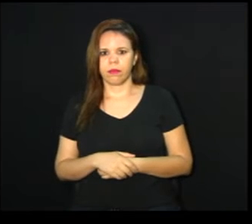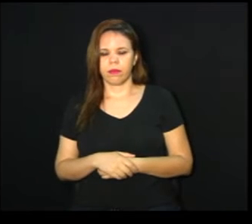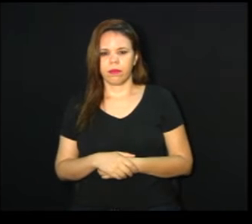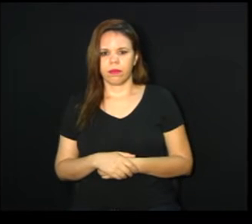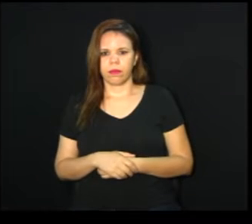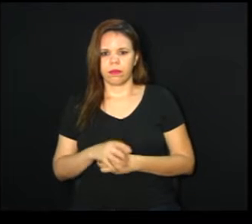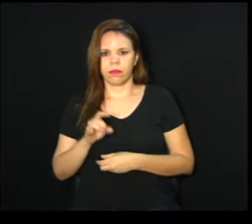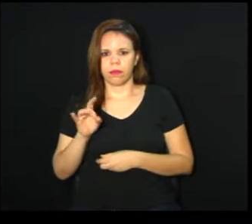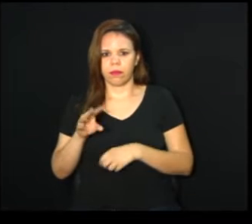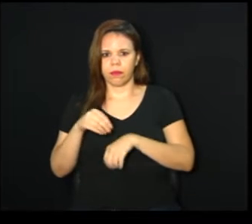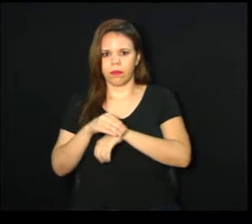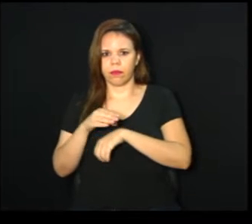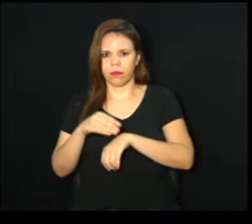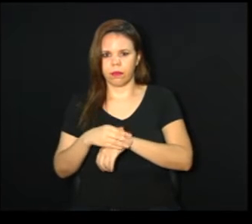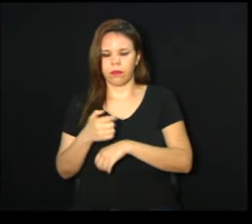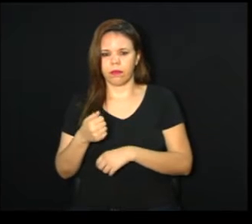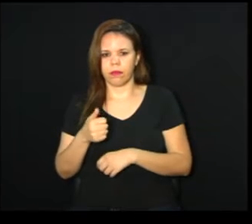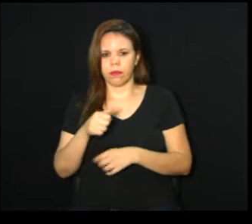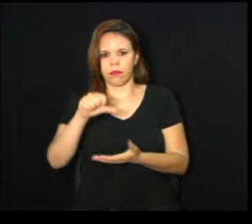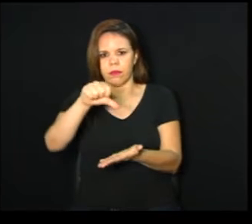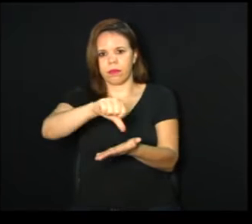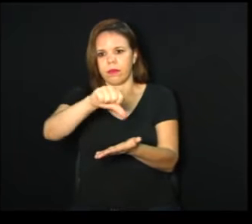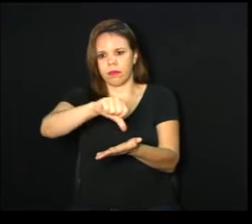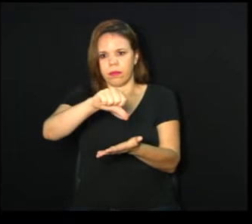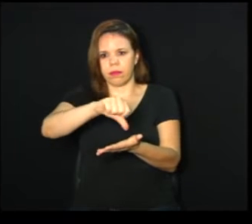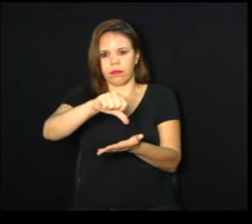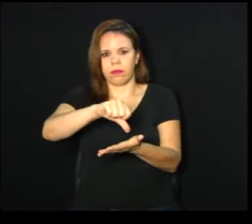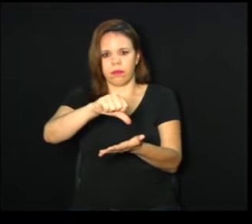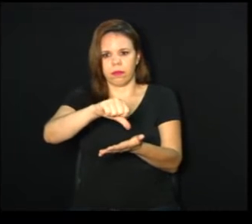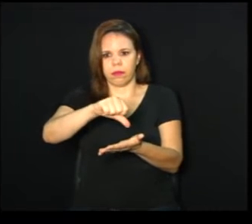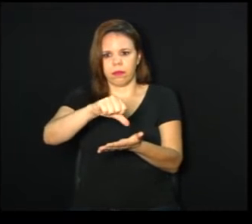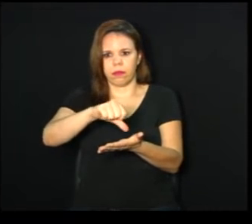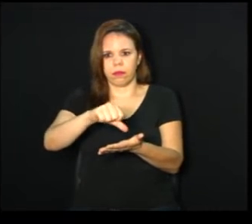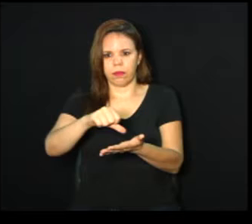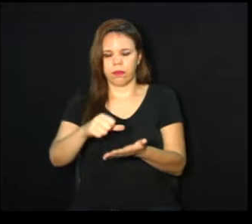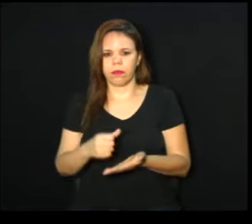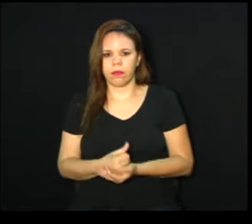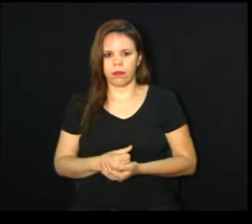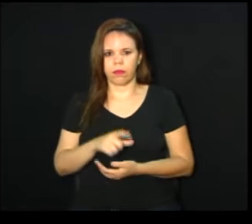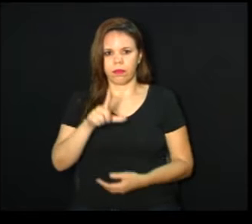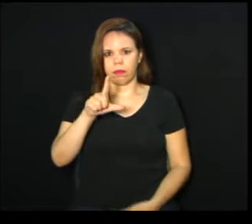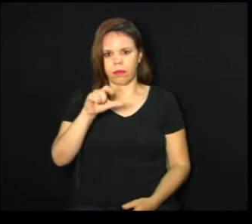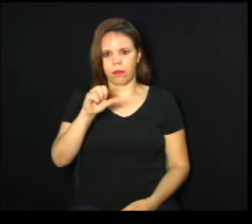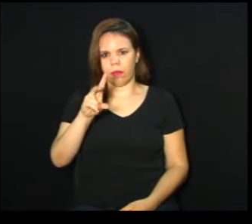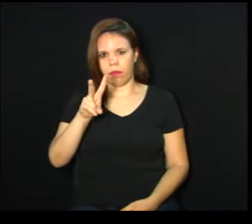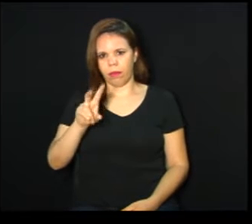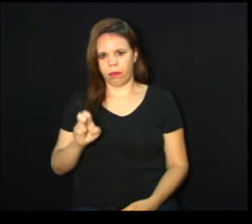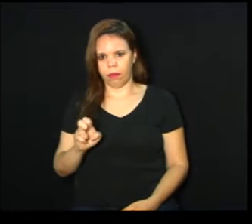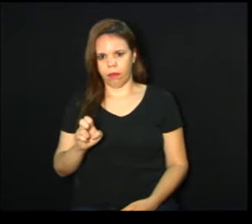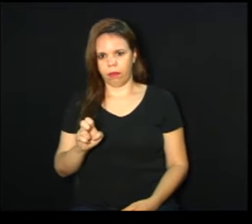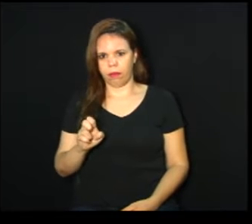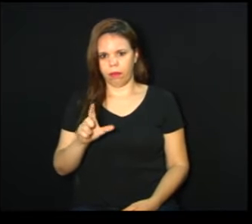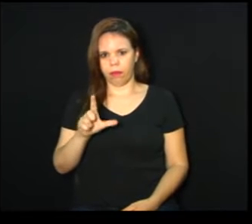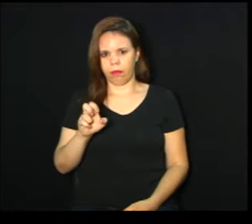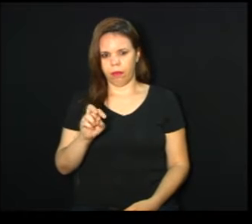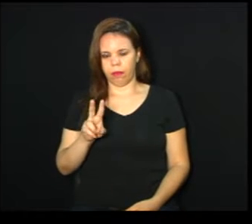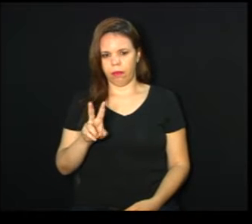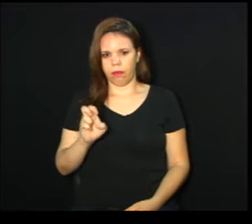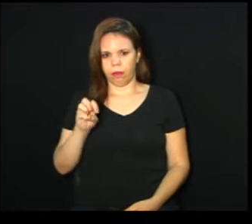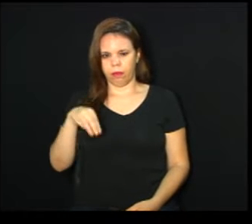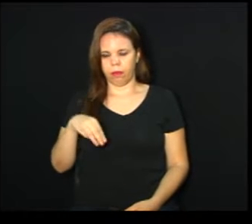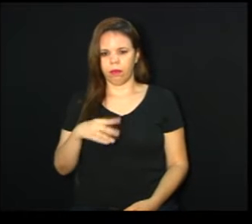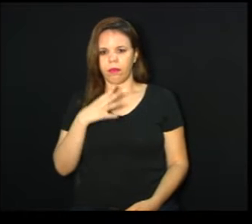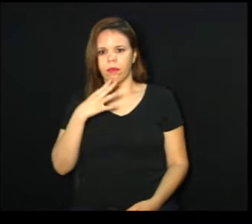Apenas repassando um pouco sobre a localização do Living Lab, para aqueles que conhecem a nossa